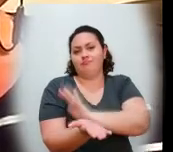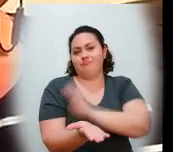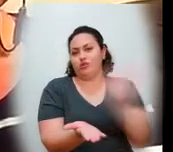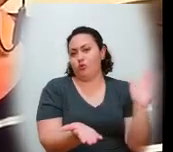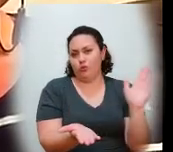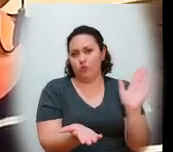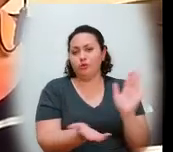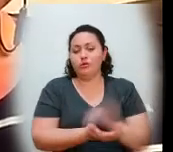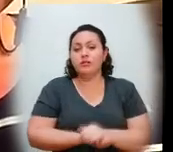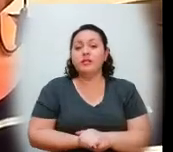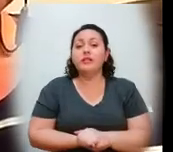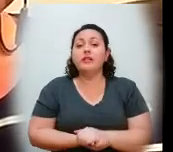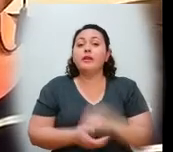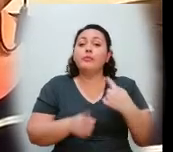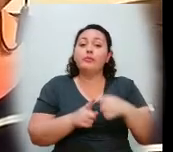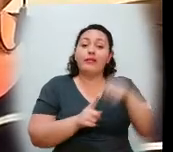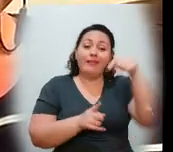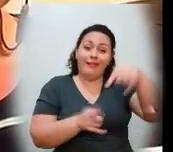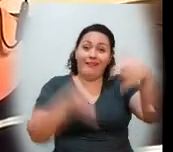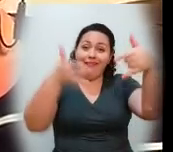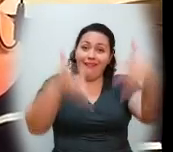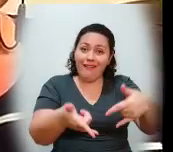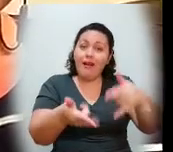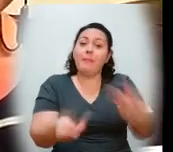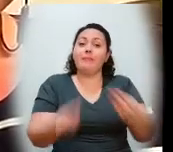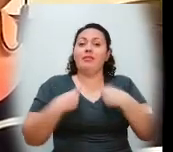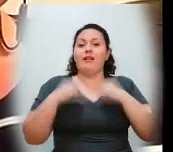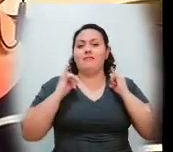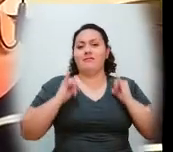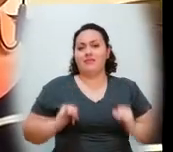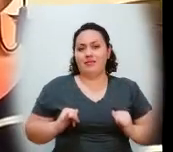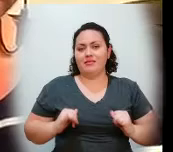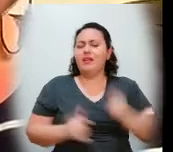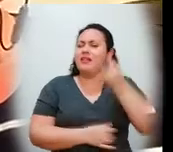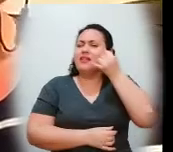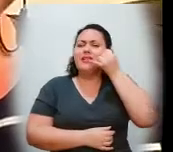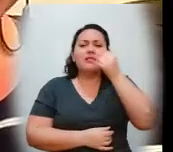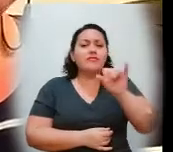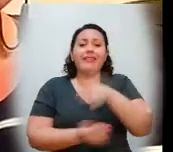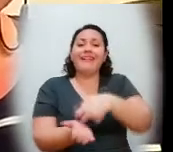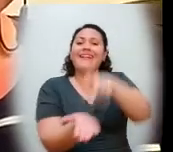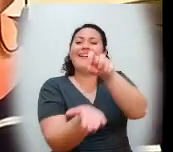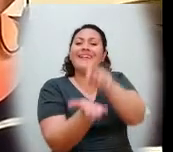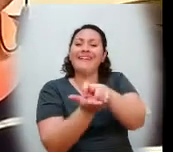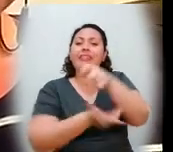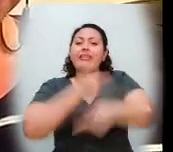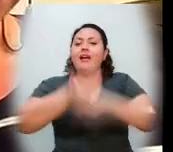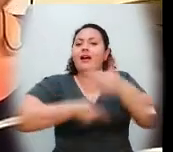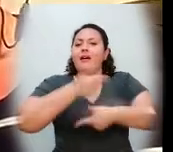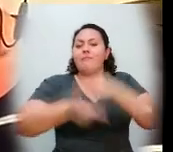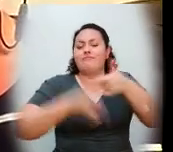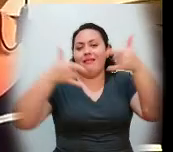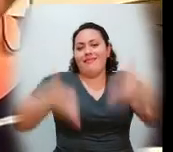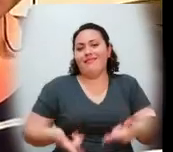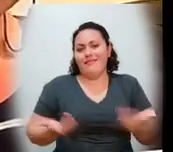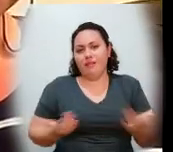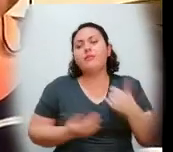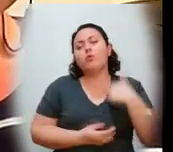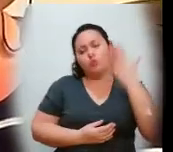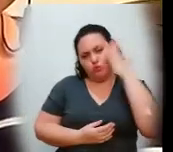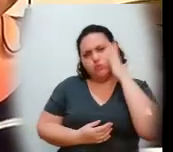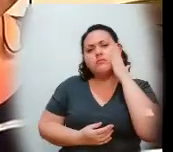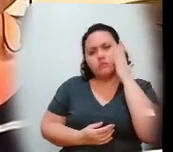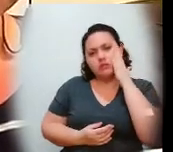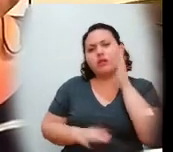é para a gente descansar e uhum, não para trabalhar em cima da uhum, cama, por mais que nem sempre todo mundo tem